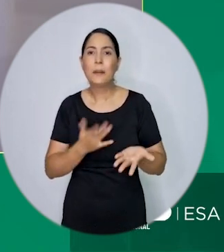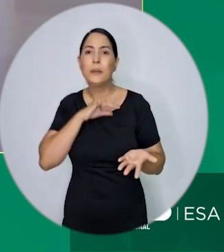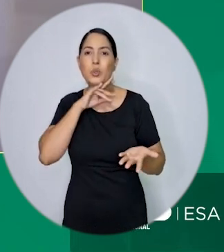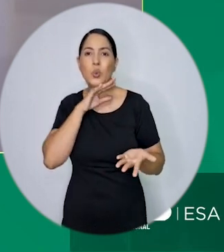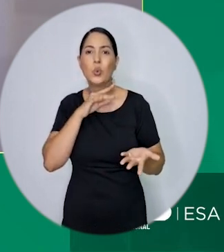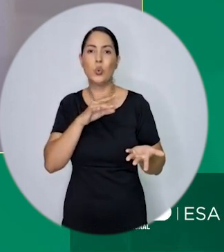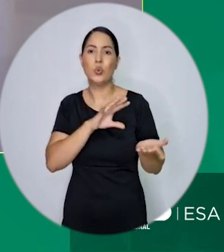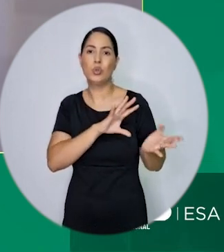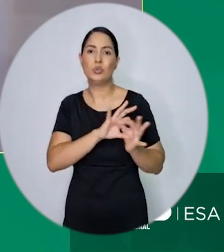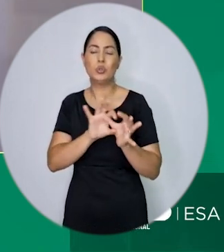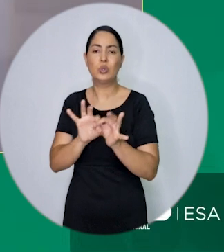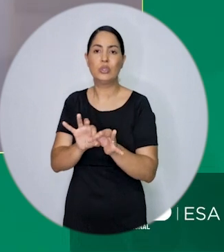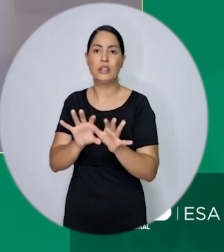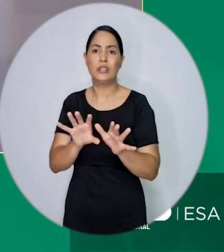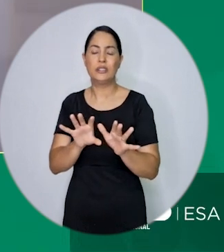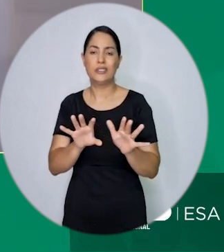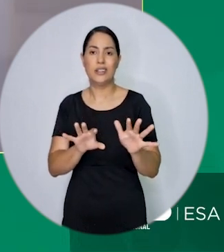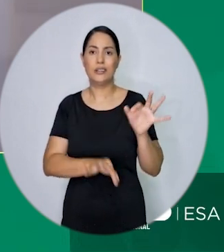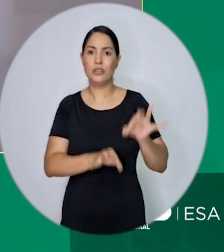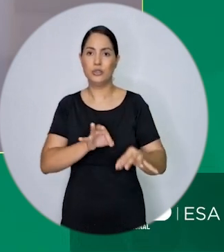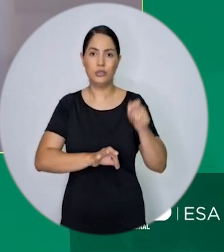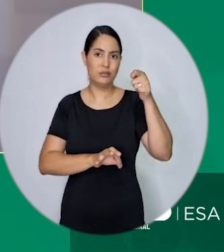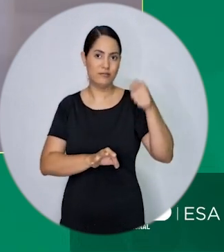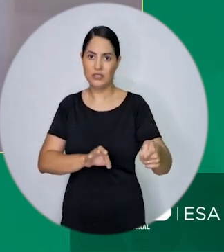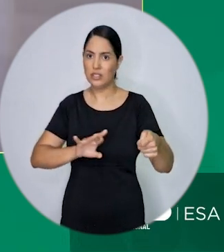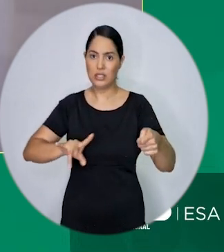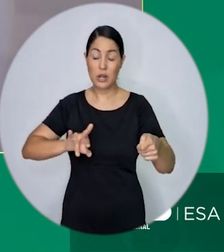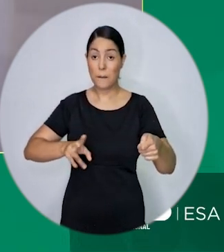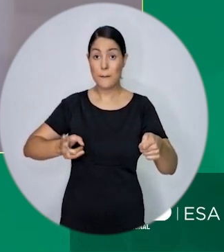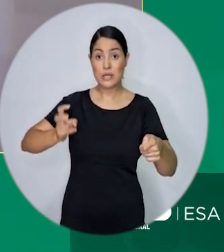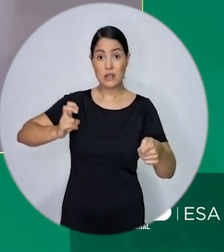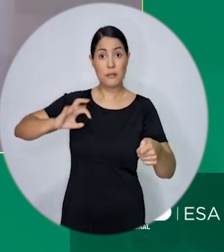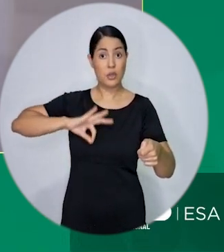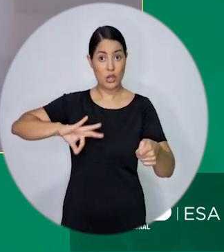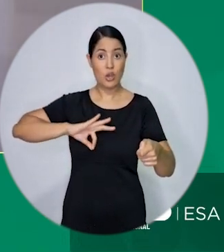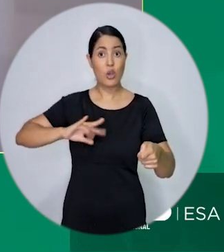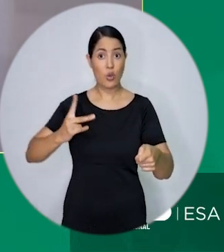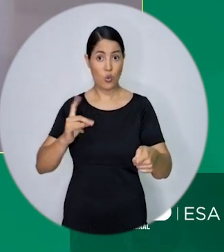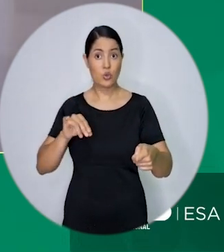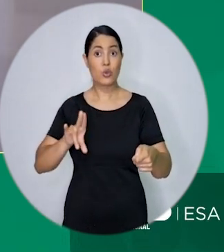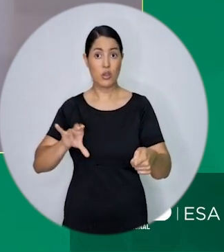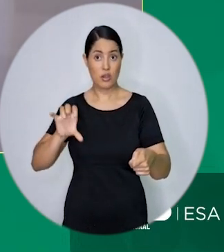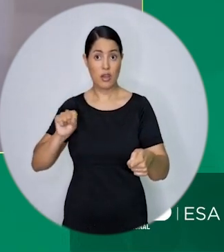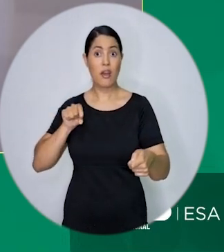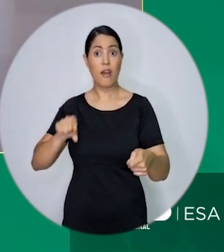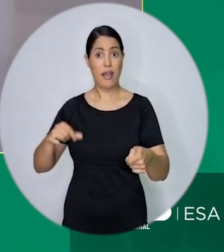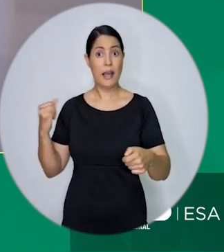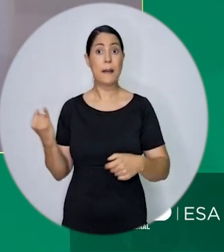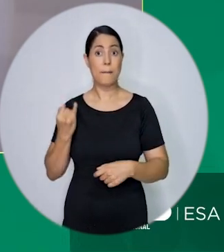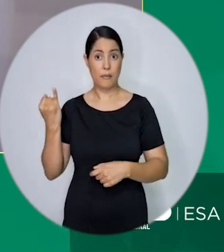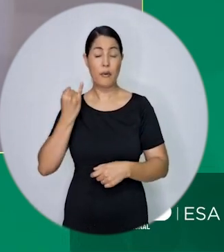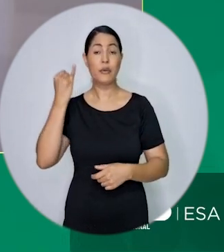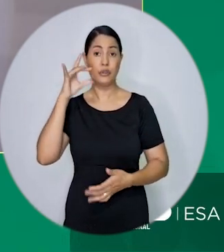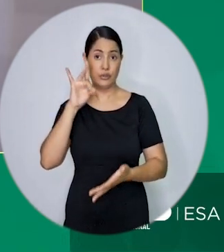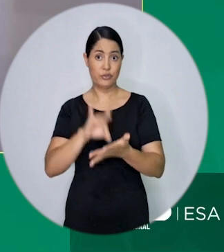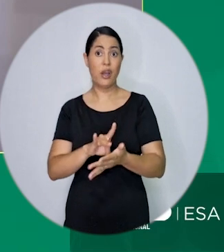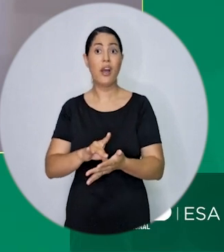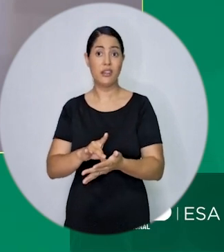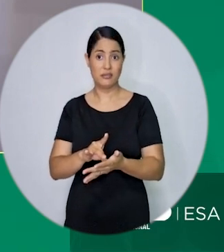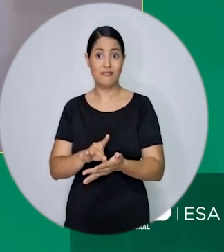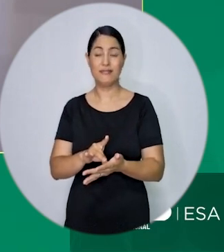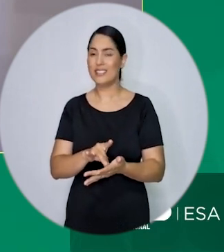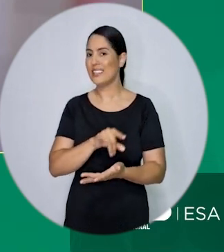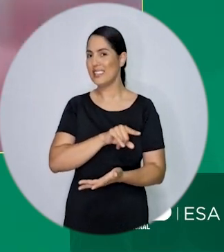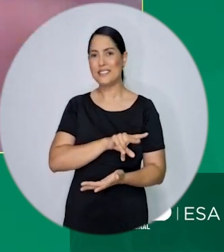da jurisprudência que não enxergam nos honorários advocatícios a relevância que eles devem